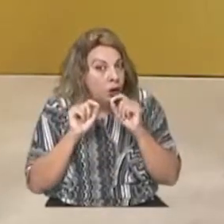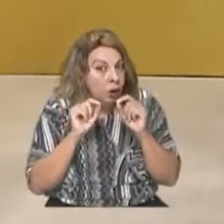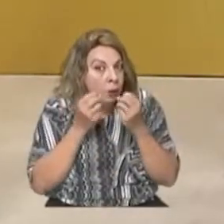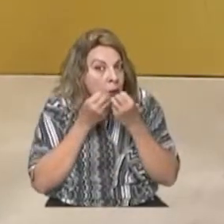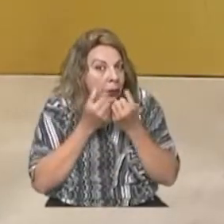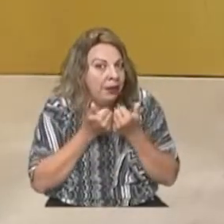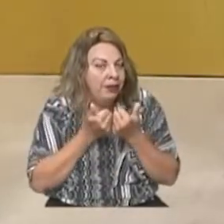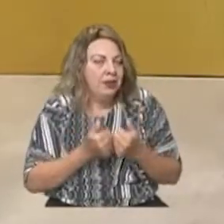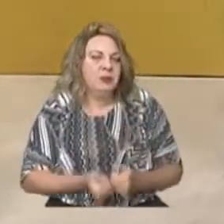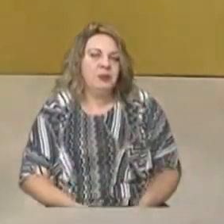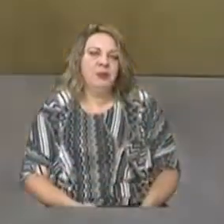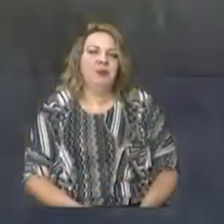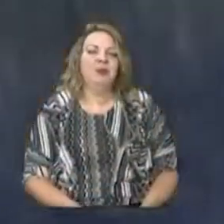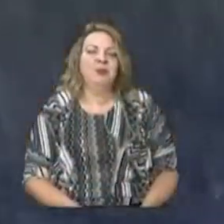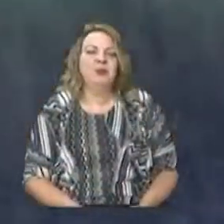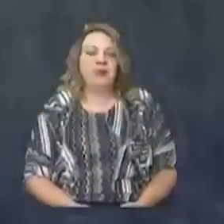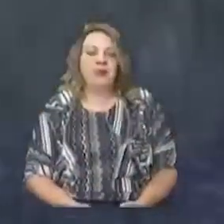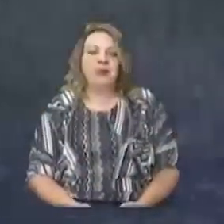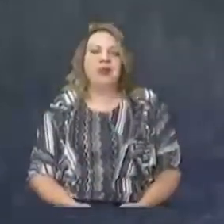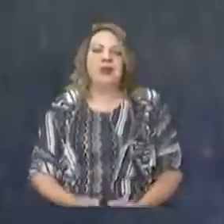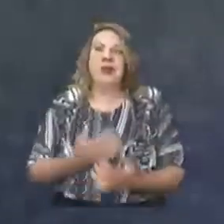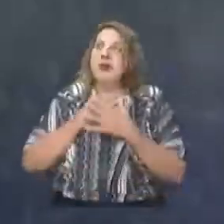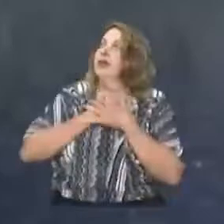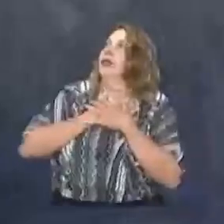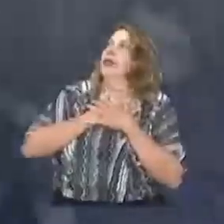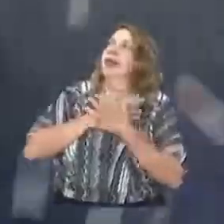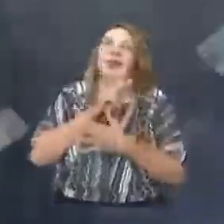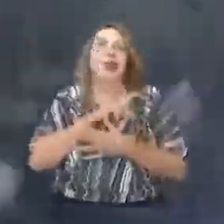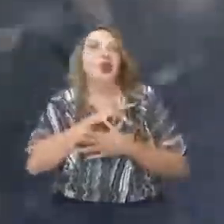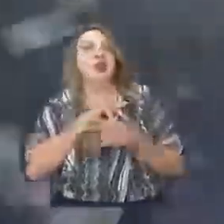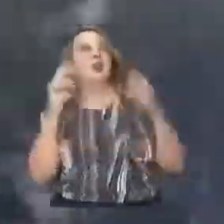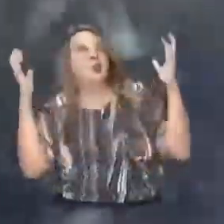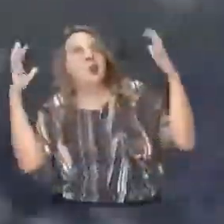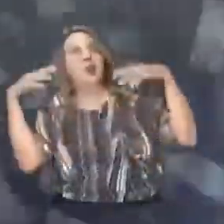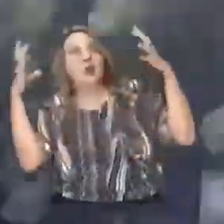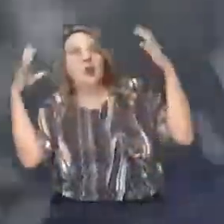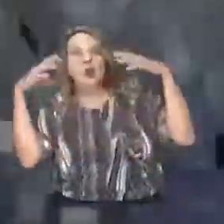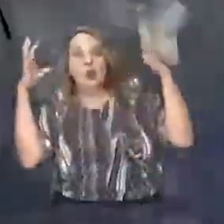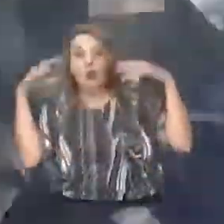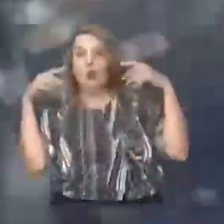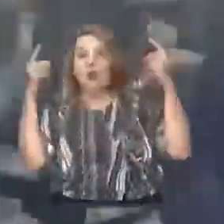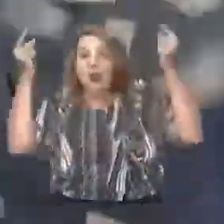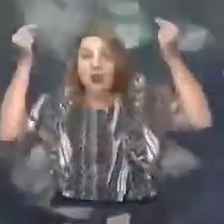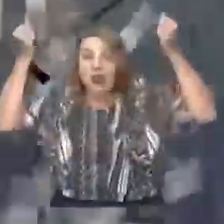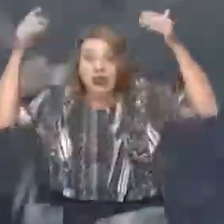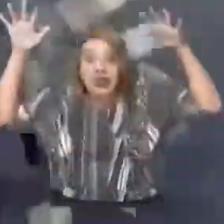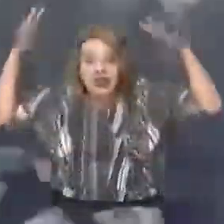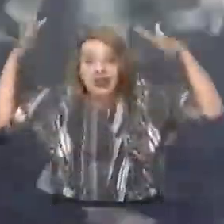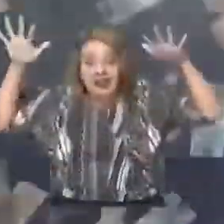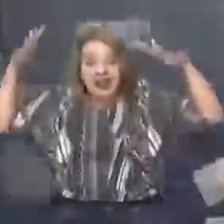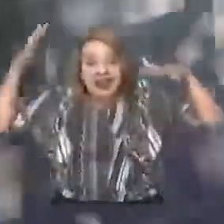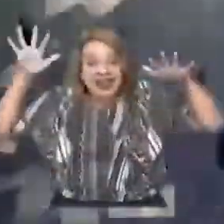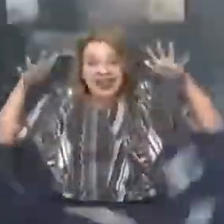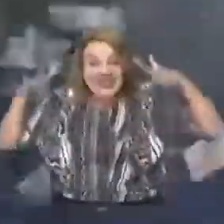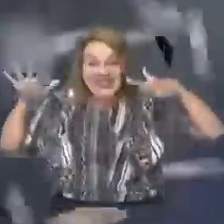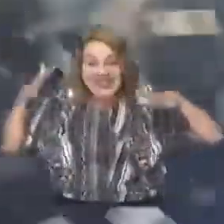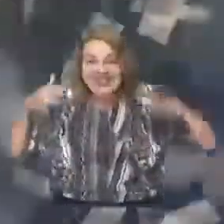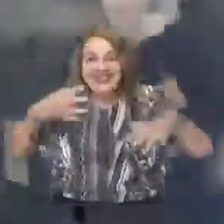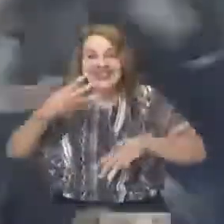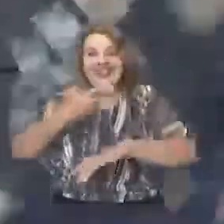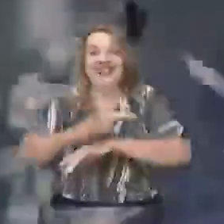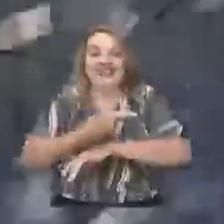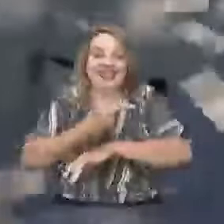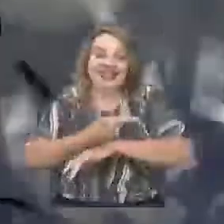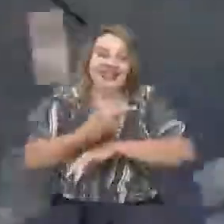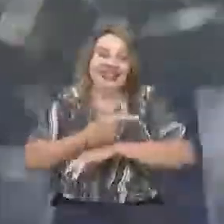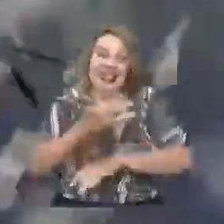bom. Olha só. Nossa, Jaque, tá chovendo muito, hein? Tá sim, mas tá chovendo. É dinheiro no Caju Cap. Só no quarto prêmio tem